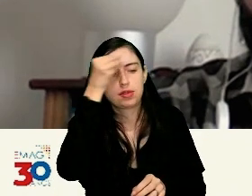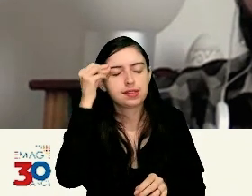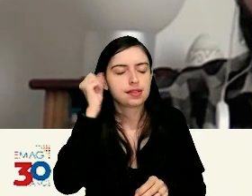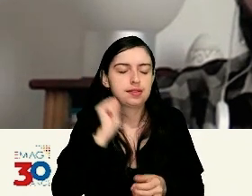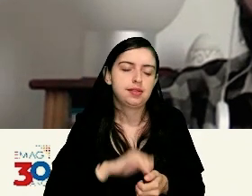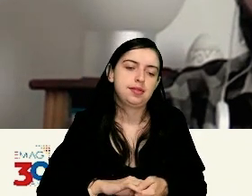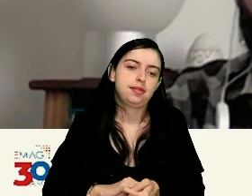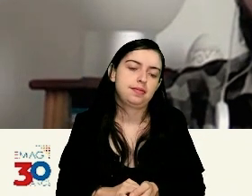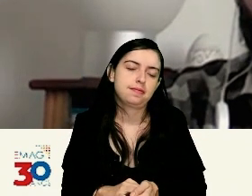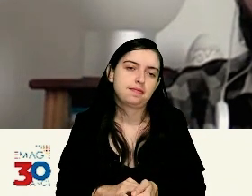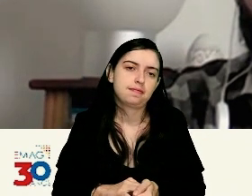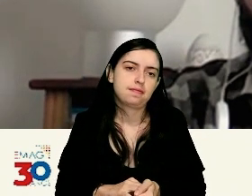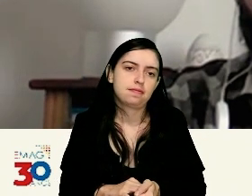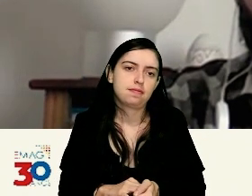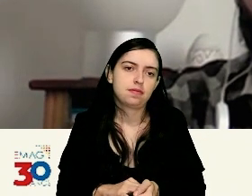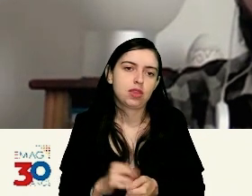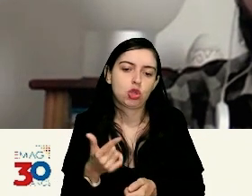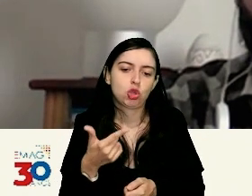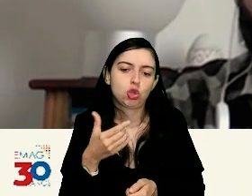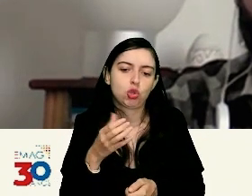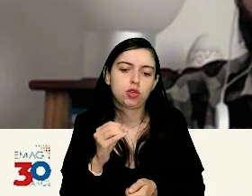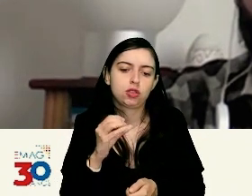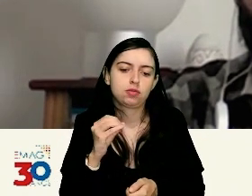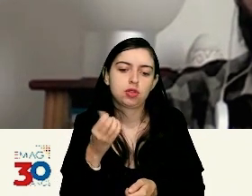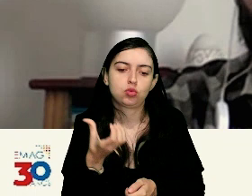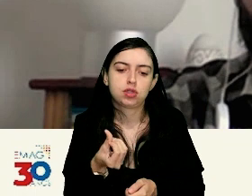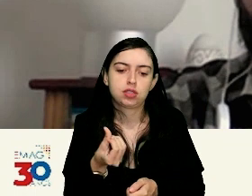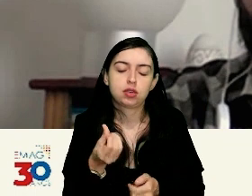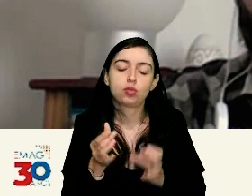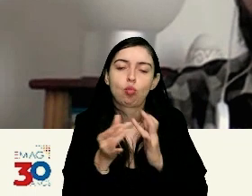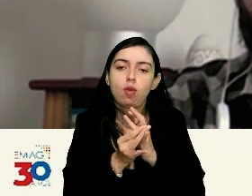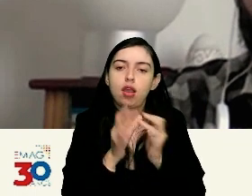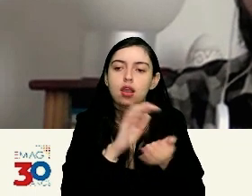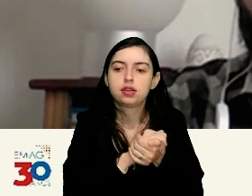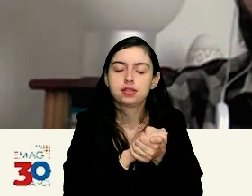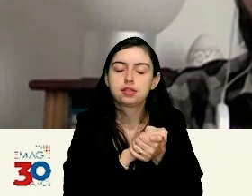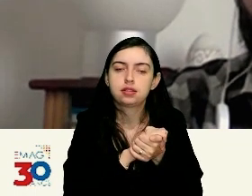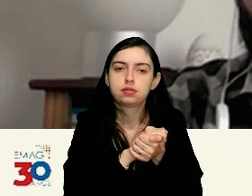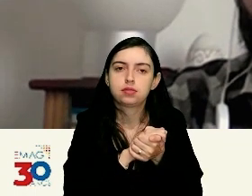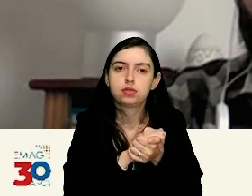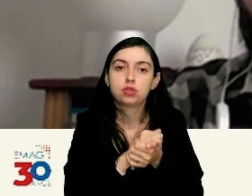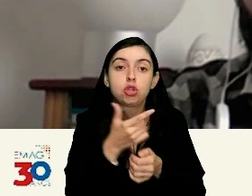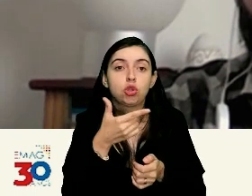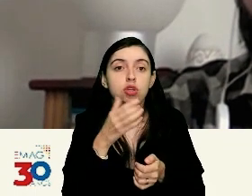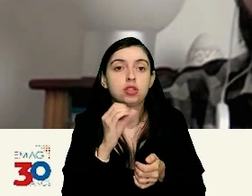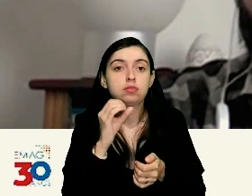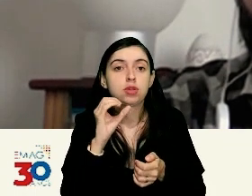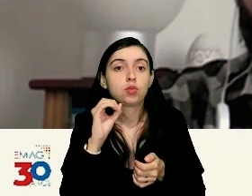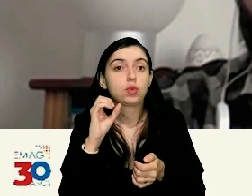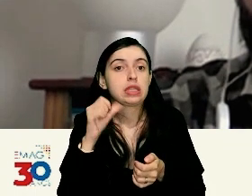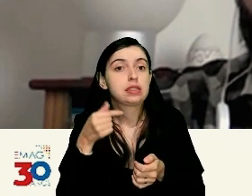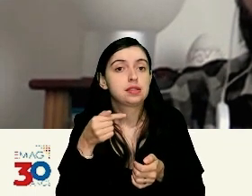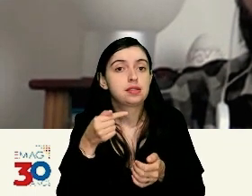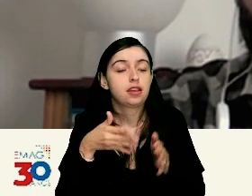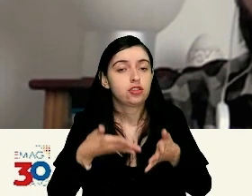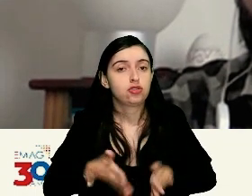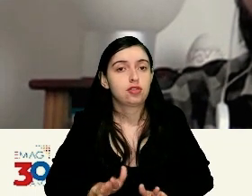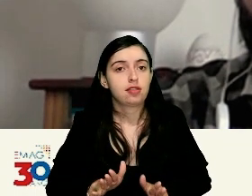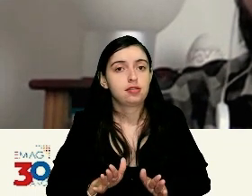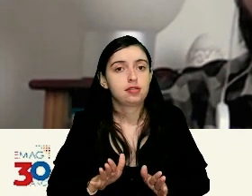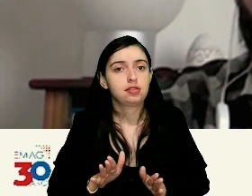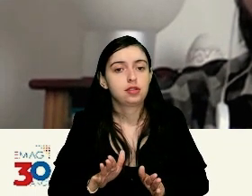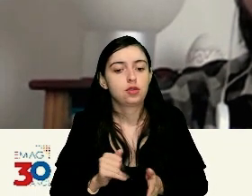Em 2006 a gente casou, em 2007 nasceu a